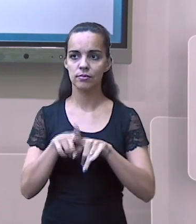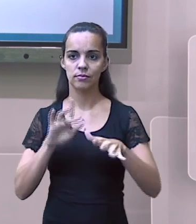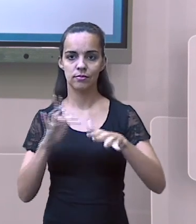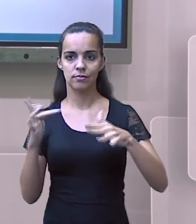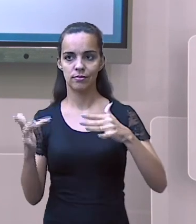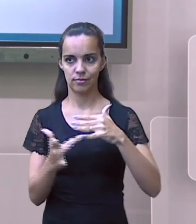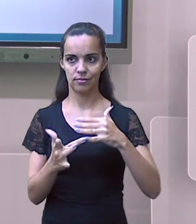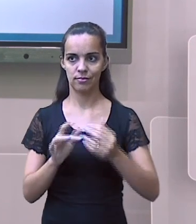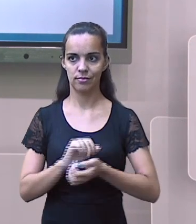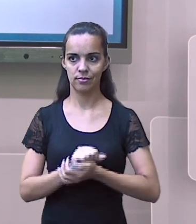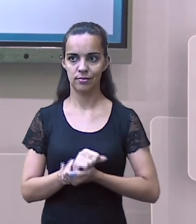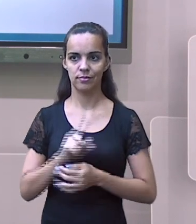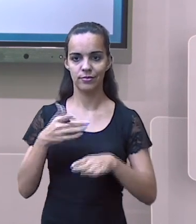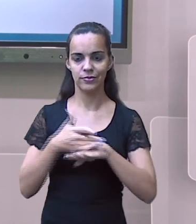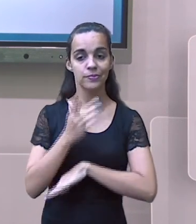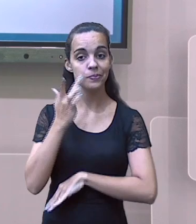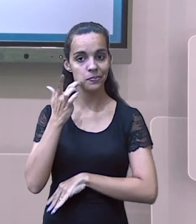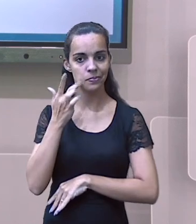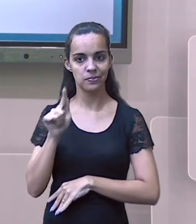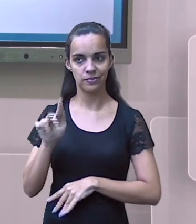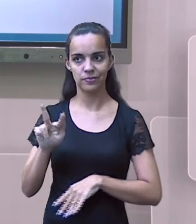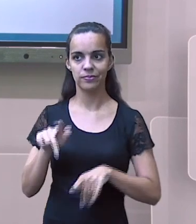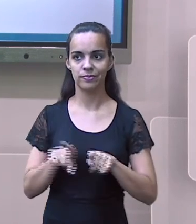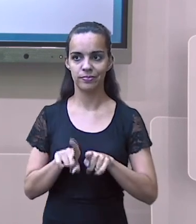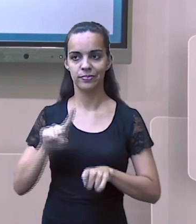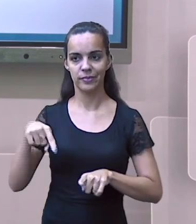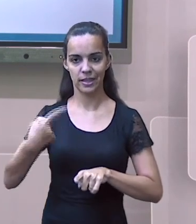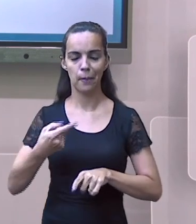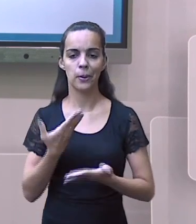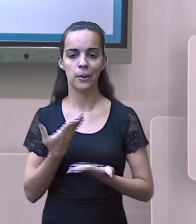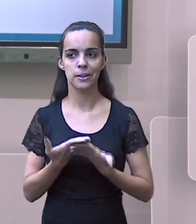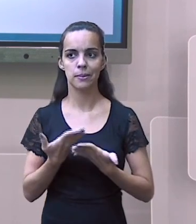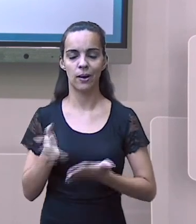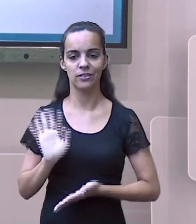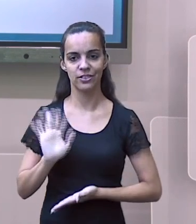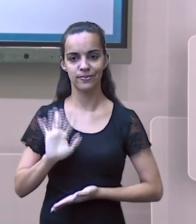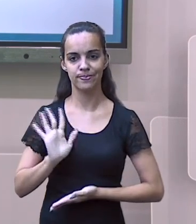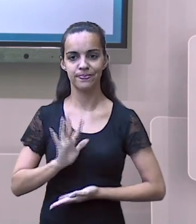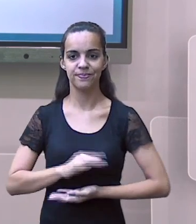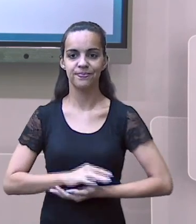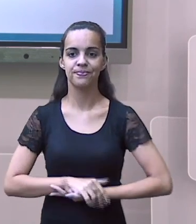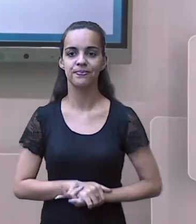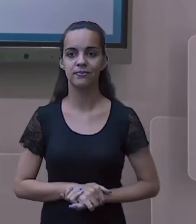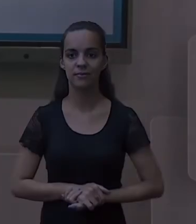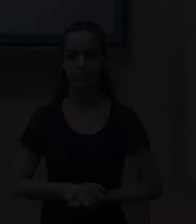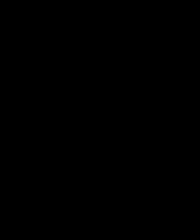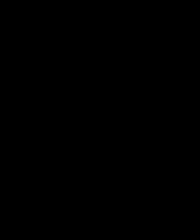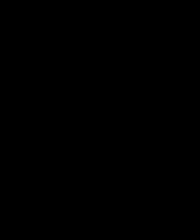nossas redes sociais @SMEDGV. Até uma próxima aula. Tchau!